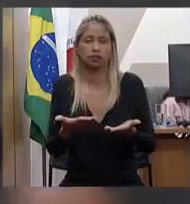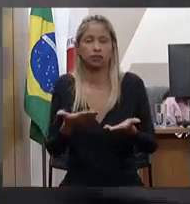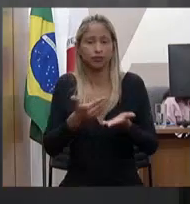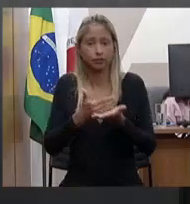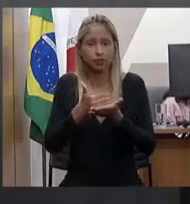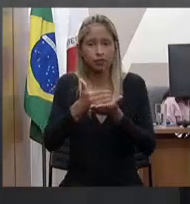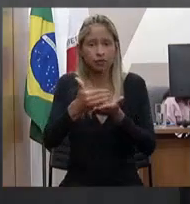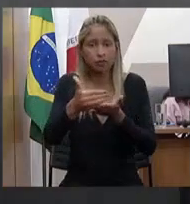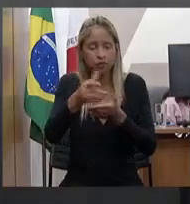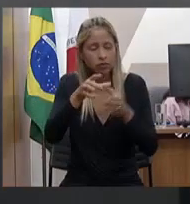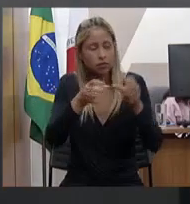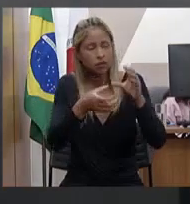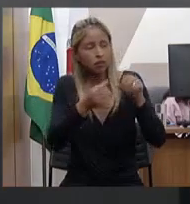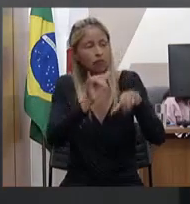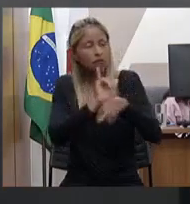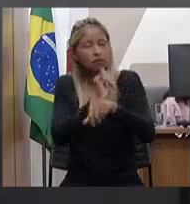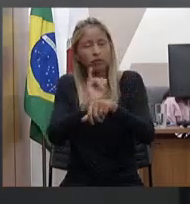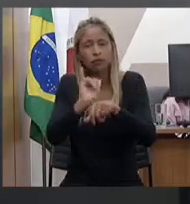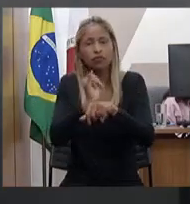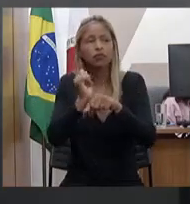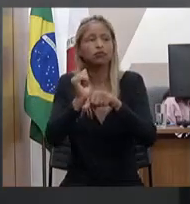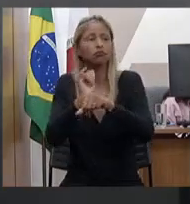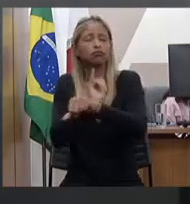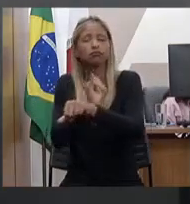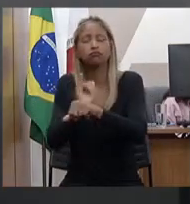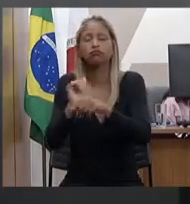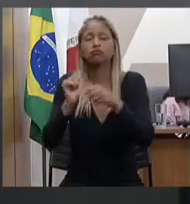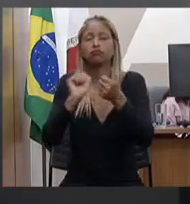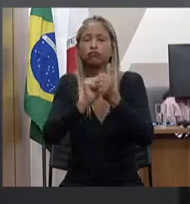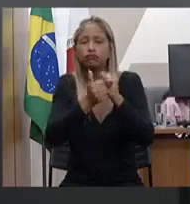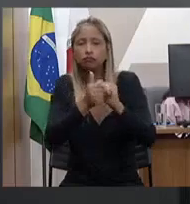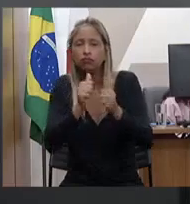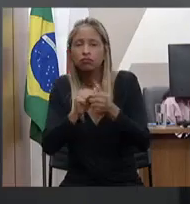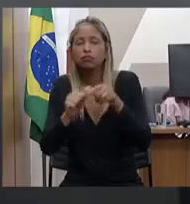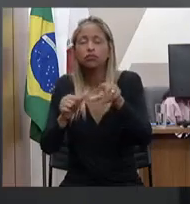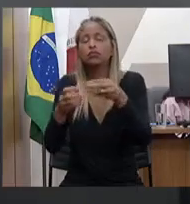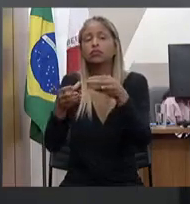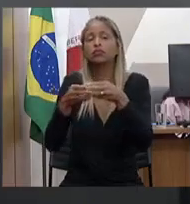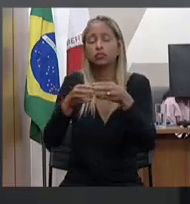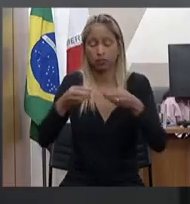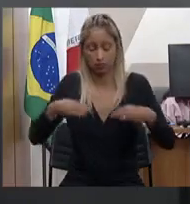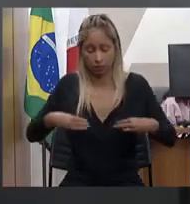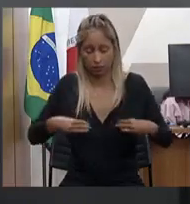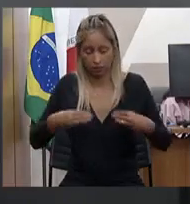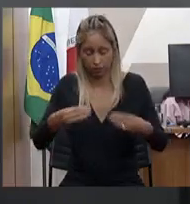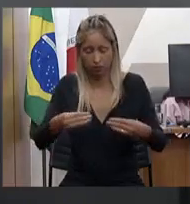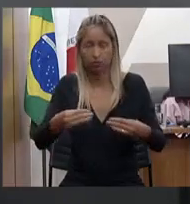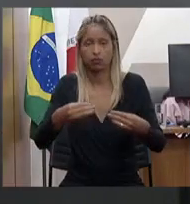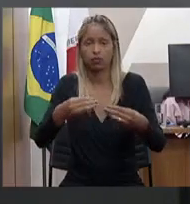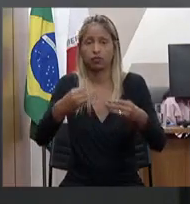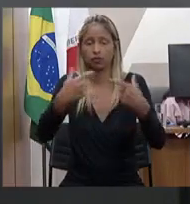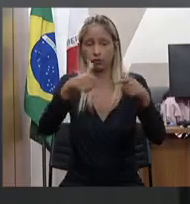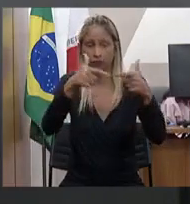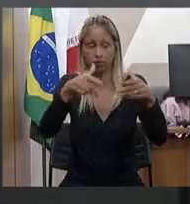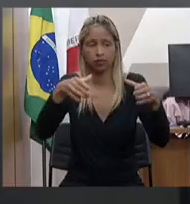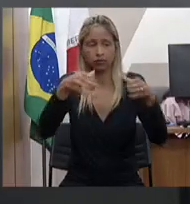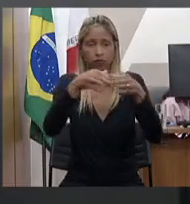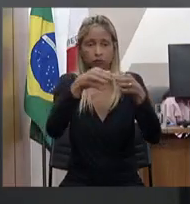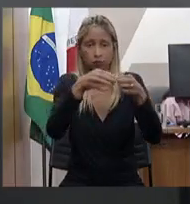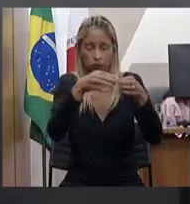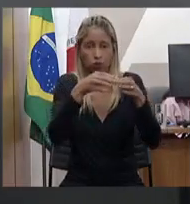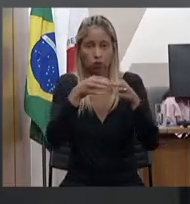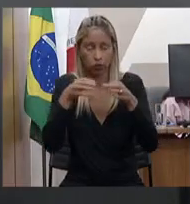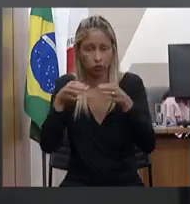começar a criar formas né Nós do movimento sindical o ministério do trabalho emprego a comissão dos